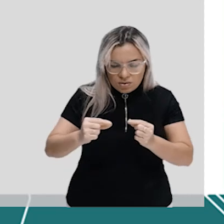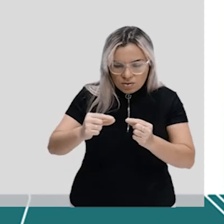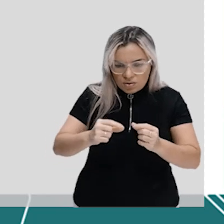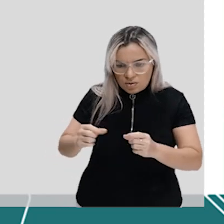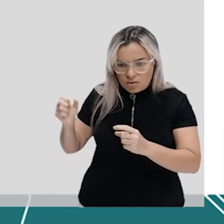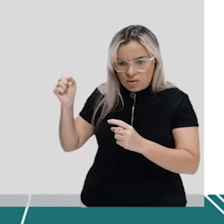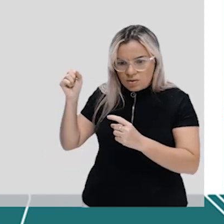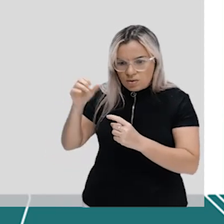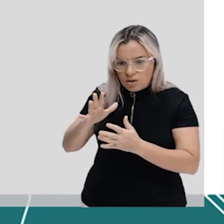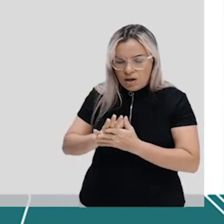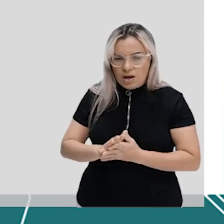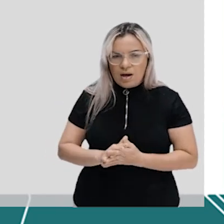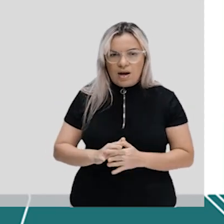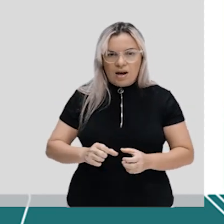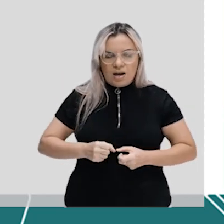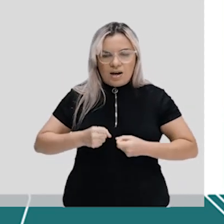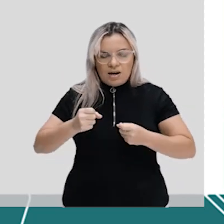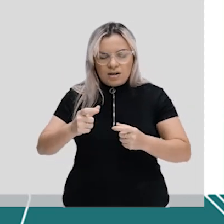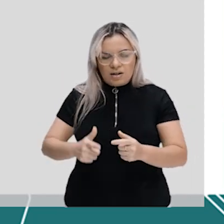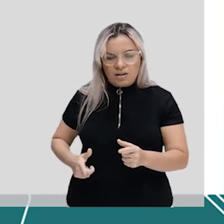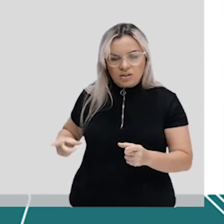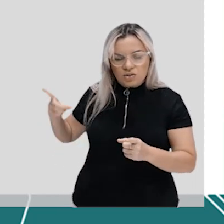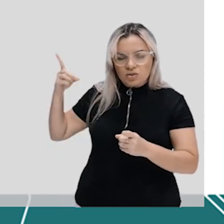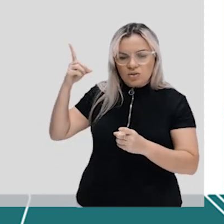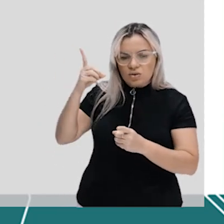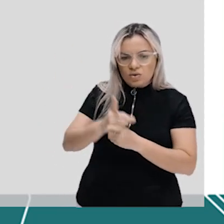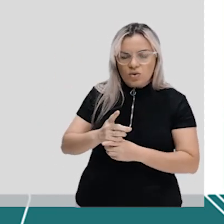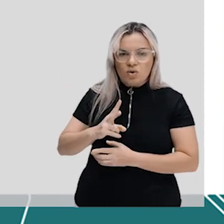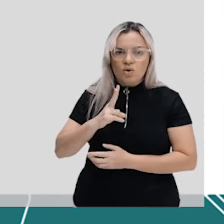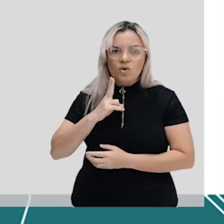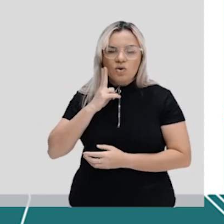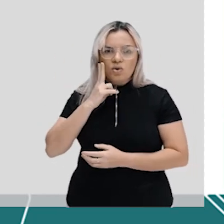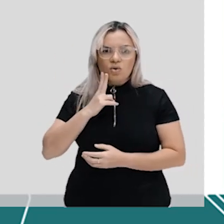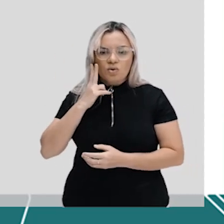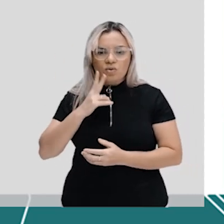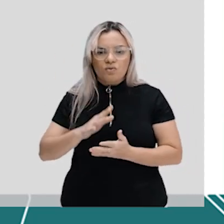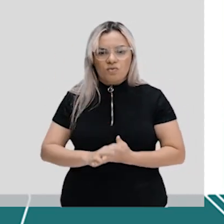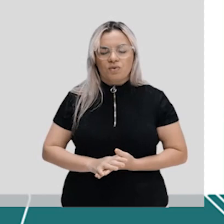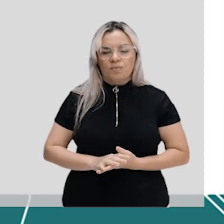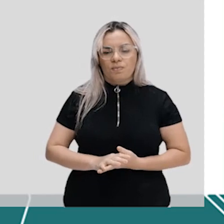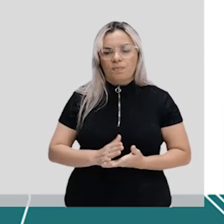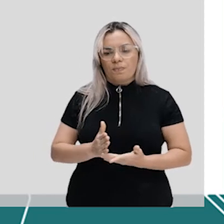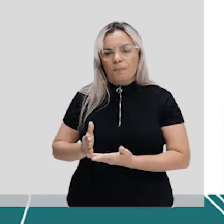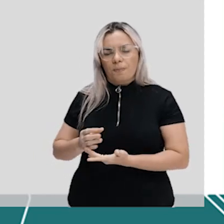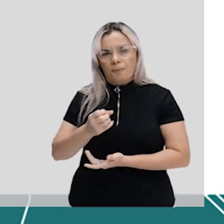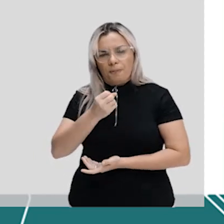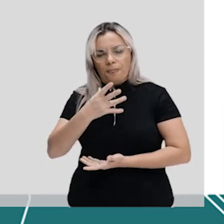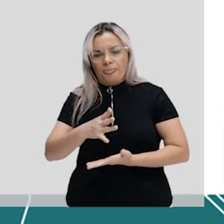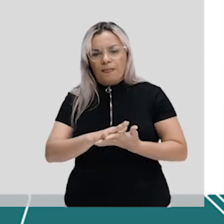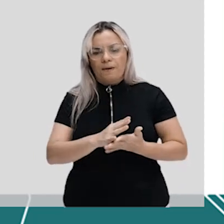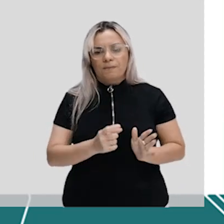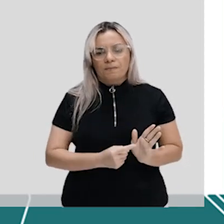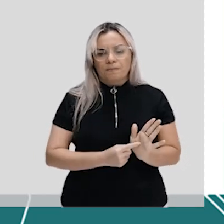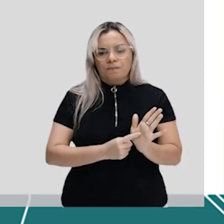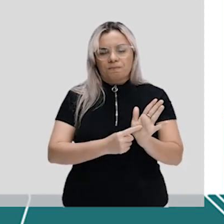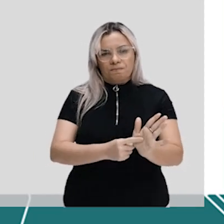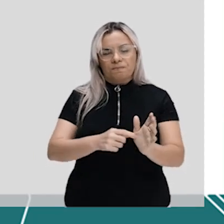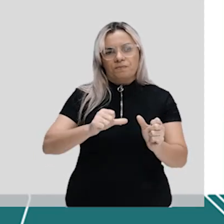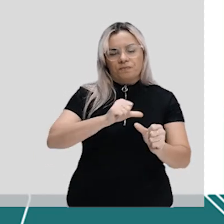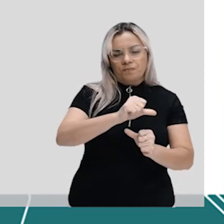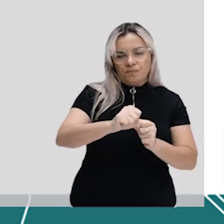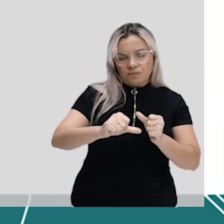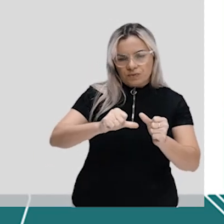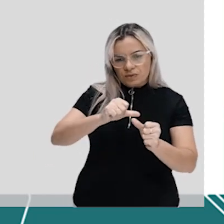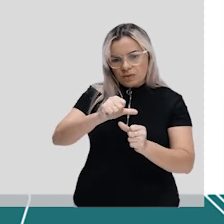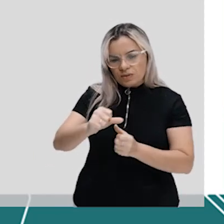maneira de livrar o vinho contra a ação de micro-organismos. Tá? Ele já havia demonstrado que a transformação do suco